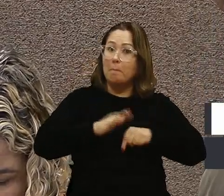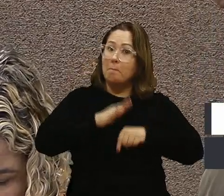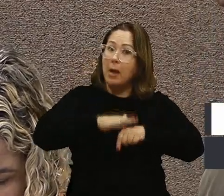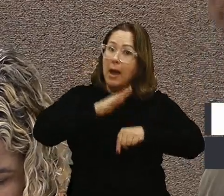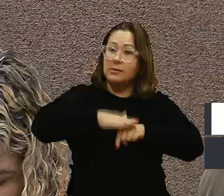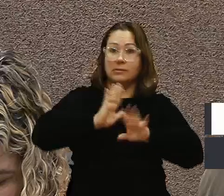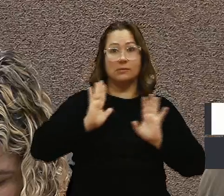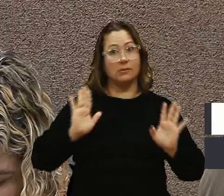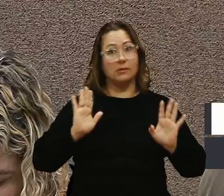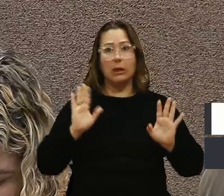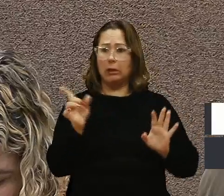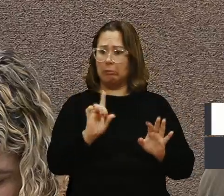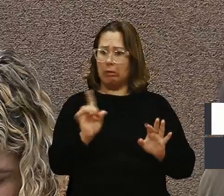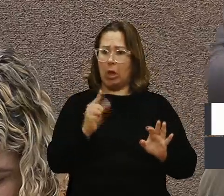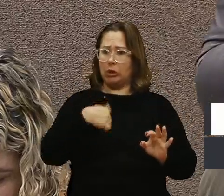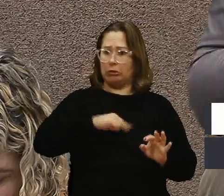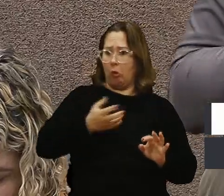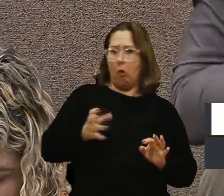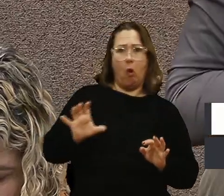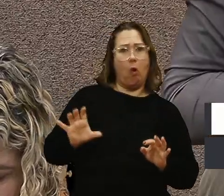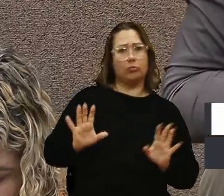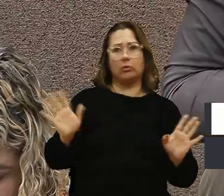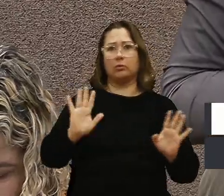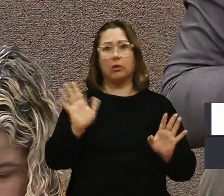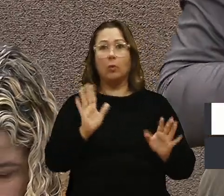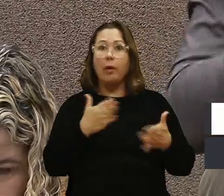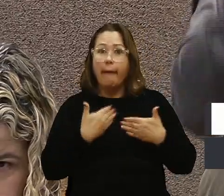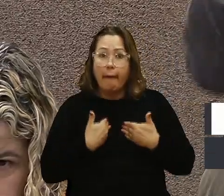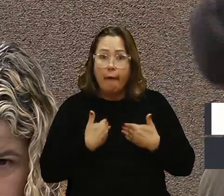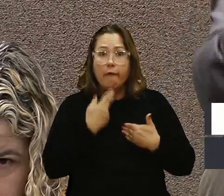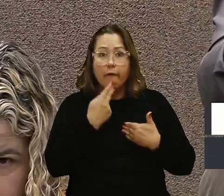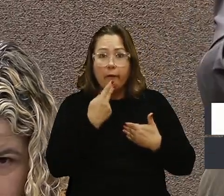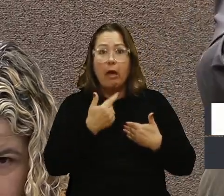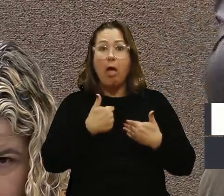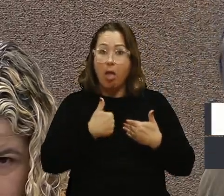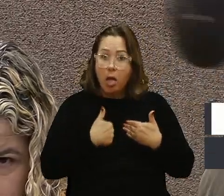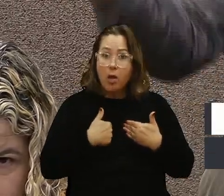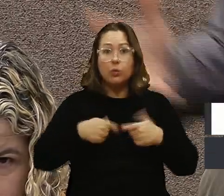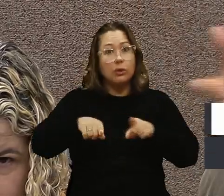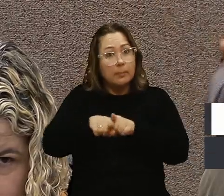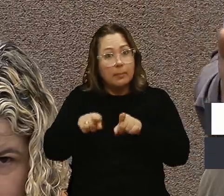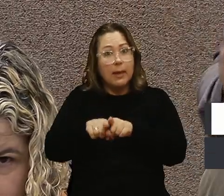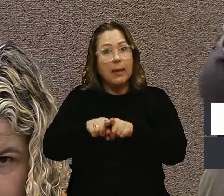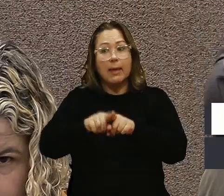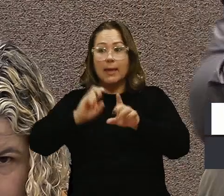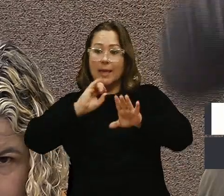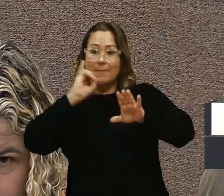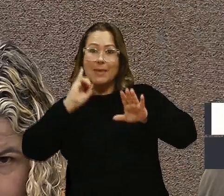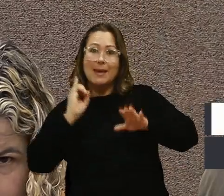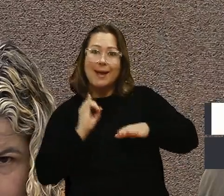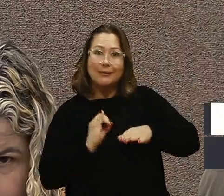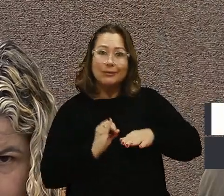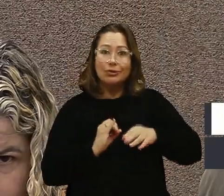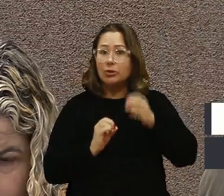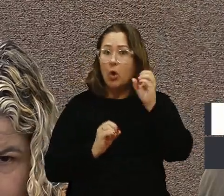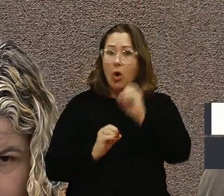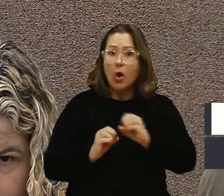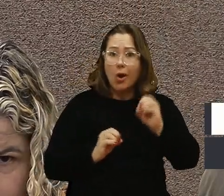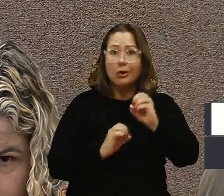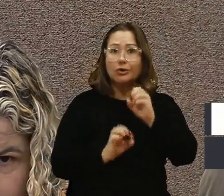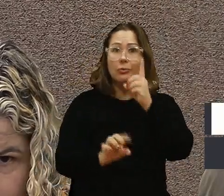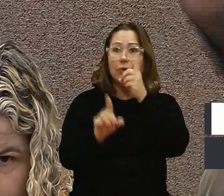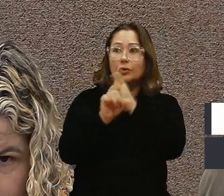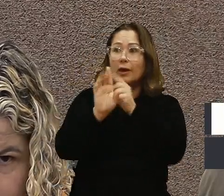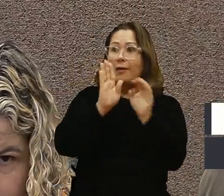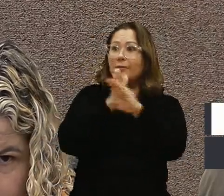mais. Mas não que a gente é contra, pelo amor de Deus, eu disse, eu fui imigrante, sei o que é. Ótimo que lá eu encontrei emprego e